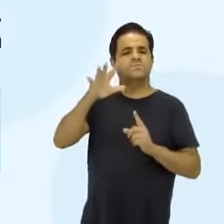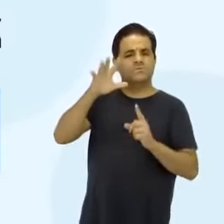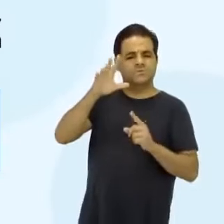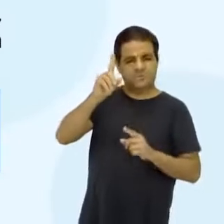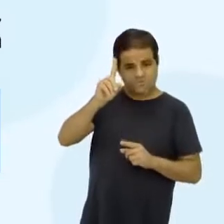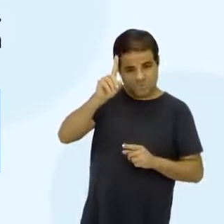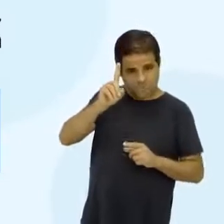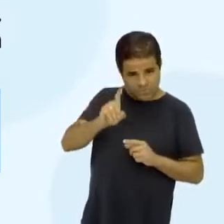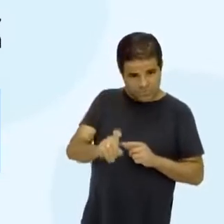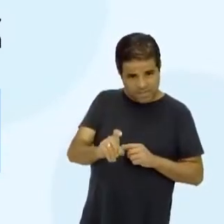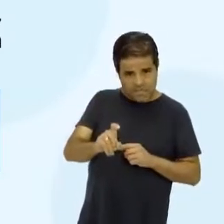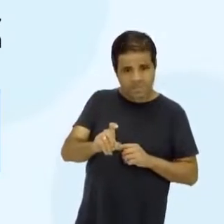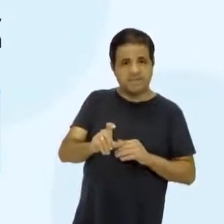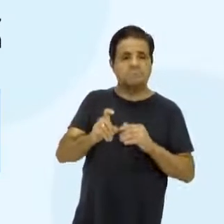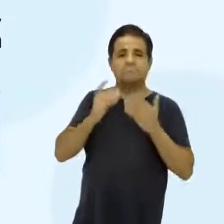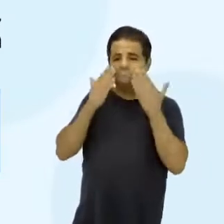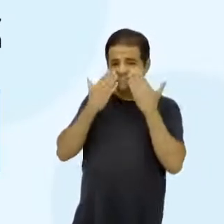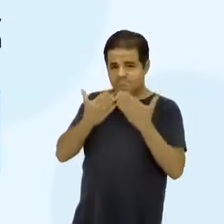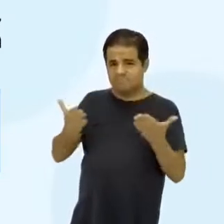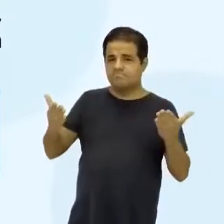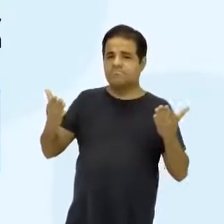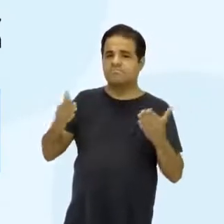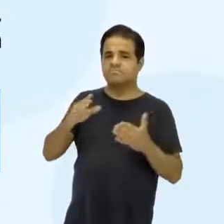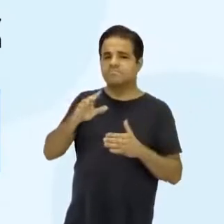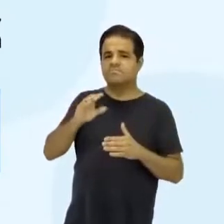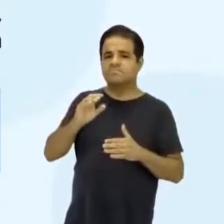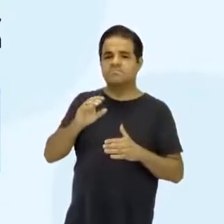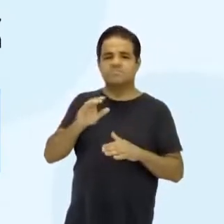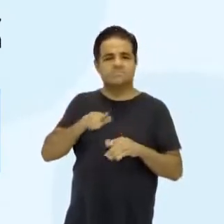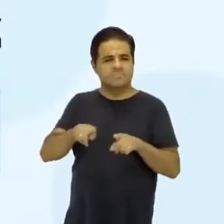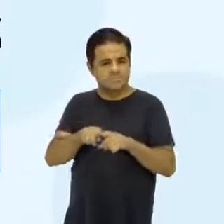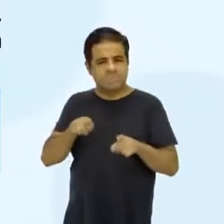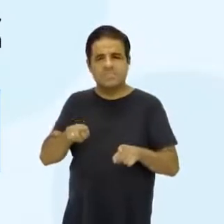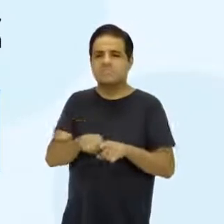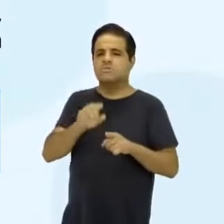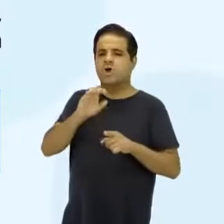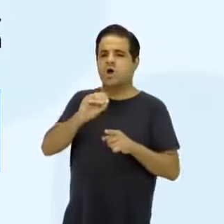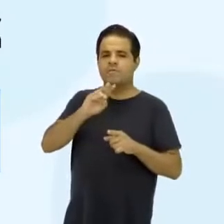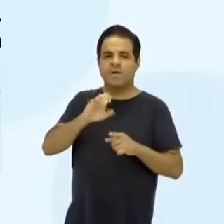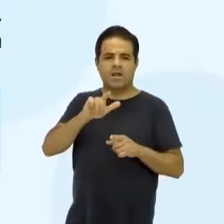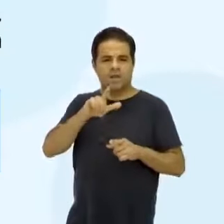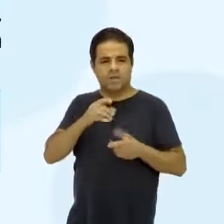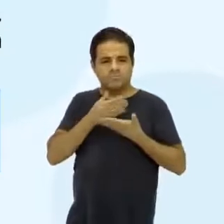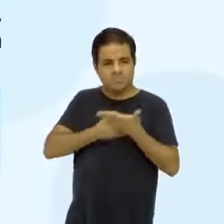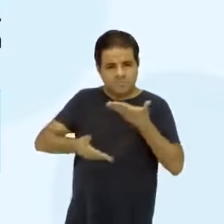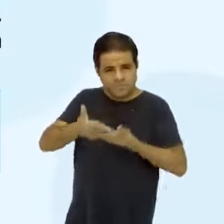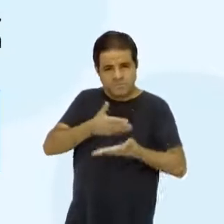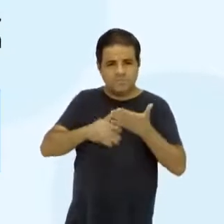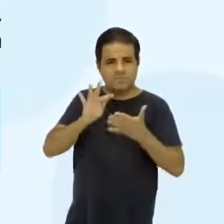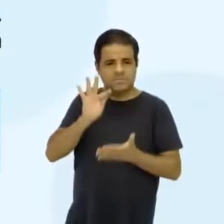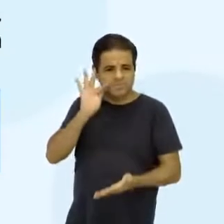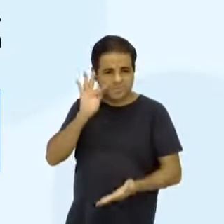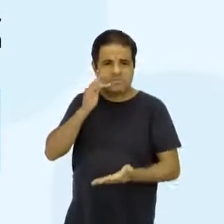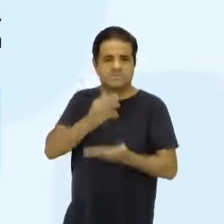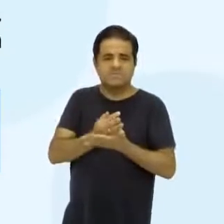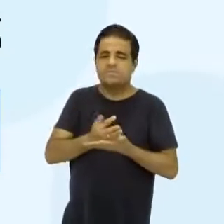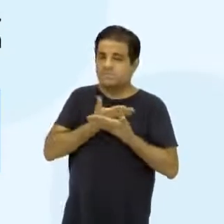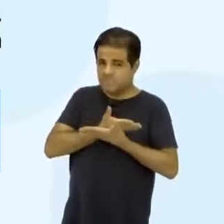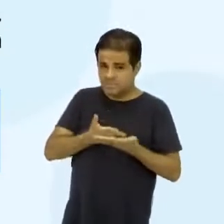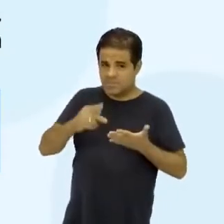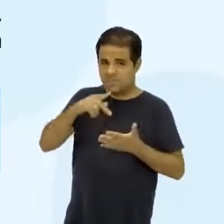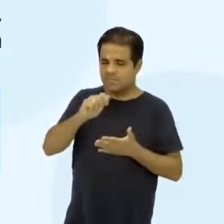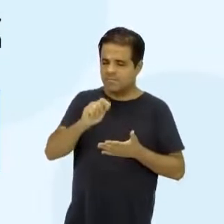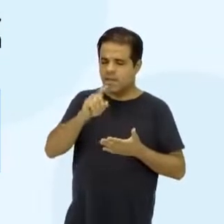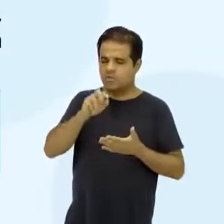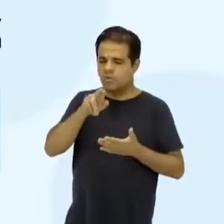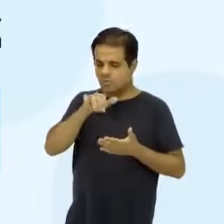Curvada, só perante o prelo da overlock ou envolvida pela fé, diante da padroeira. Essa